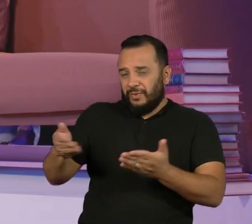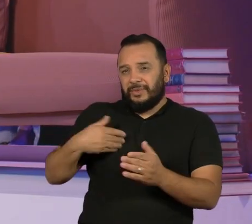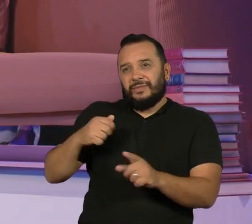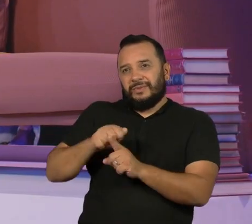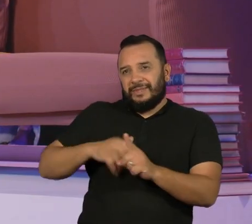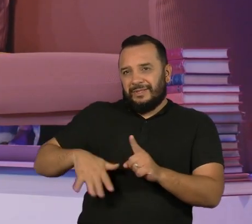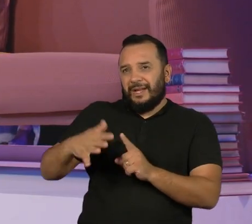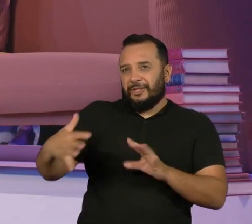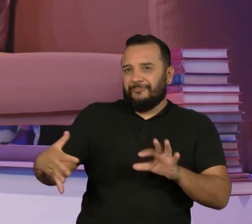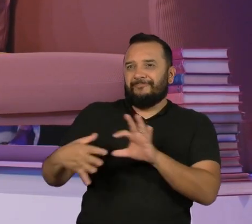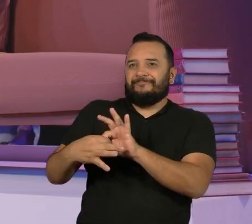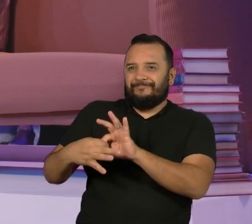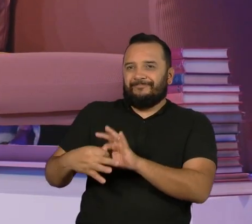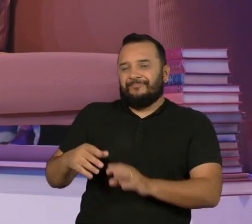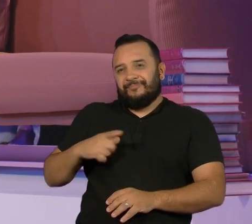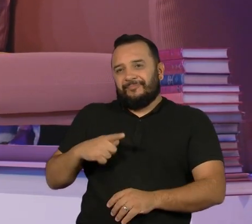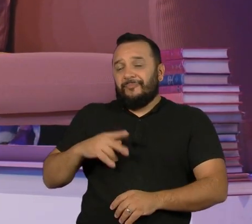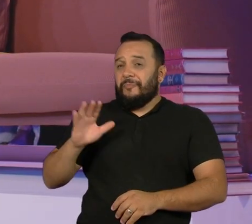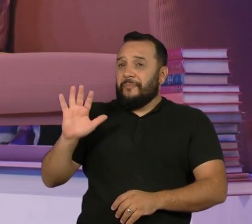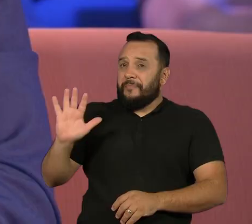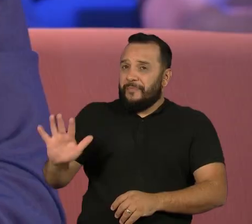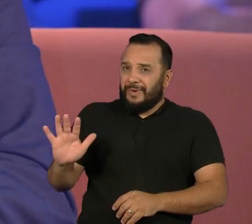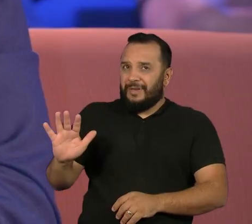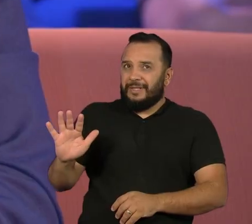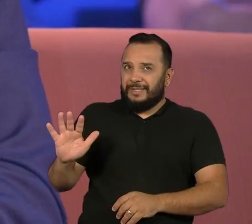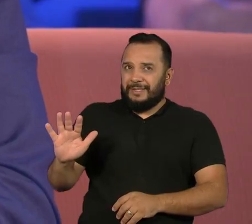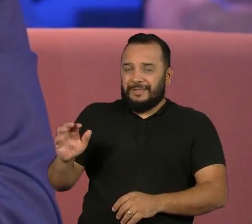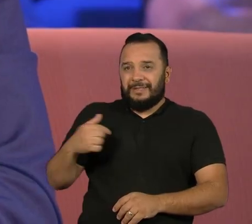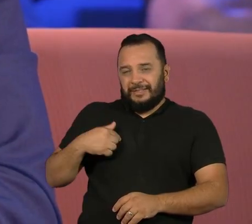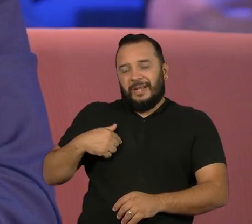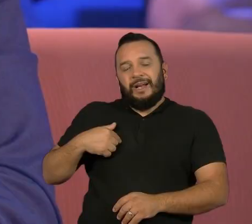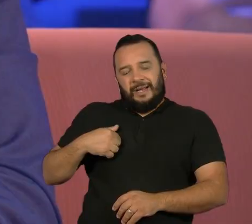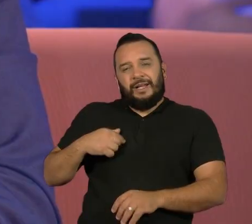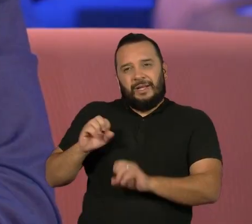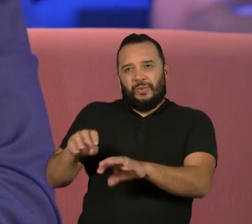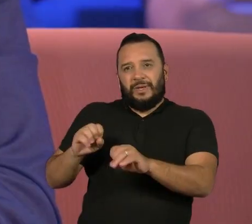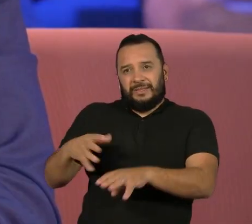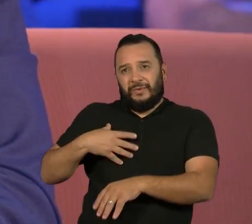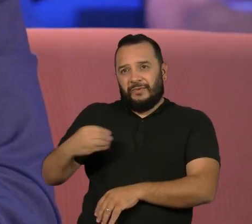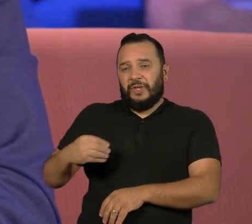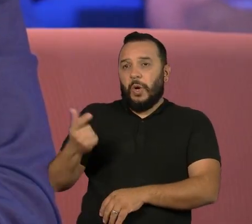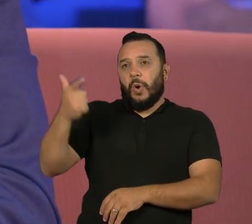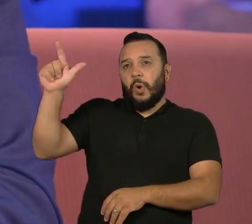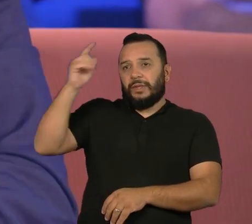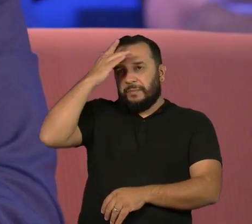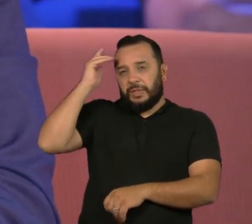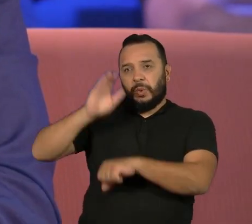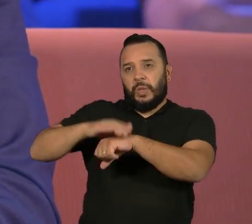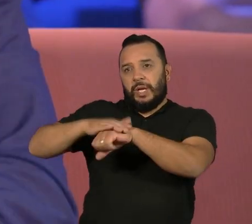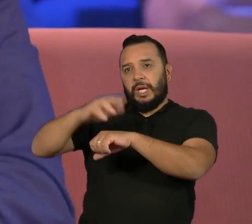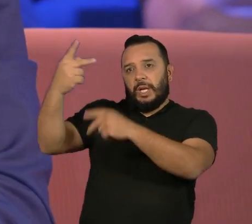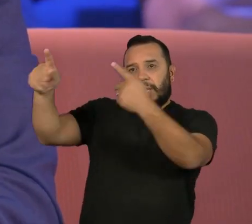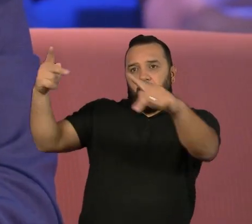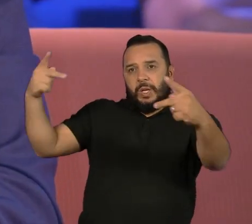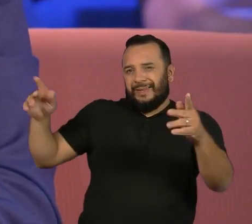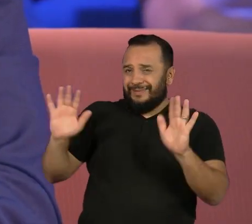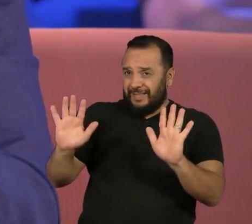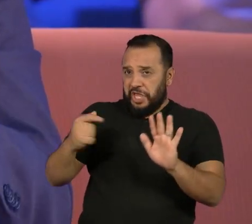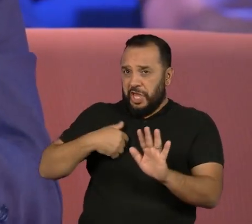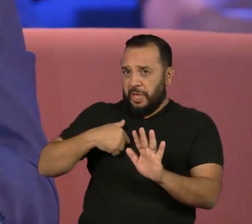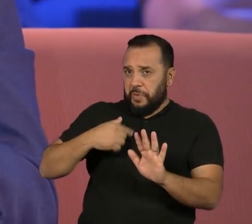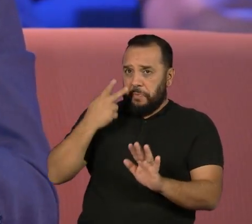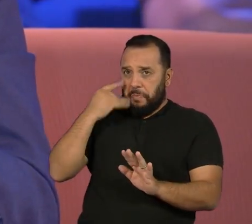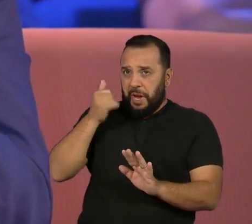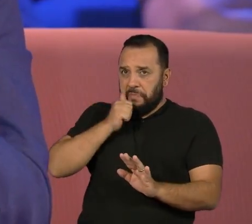extremamente conectado, mas também não pode terceirizar a educação dos filhos. Eu acho que isso é uma coisa que a gente tem vivenciado muito, e